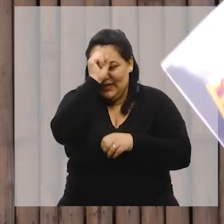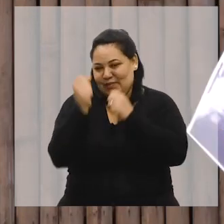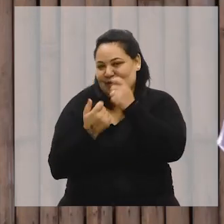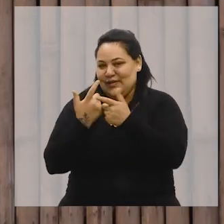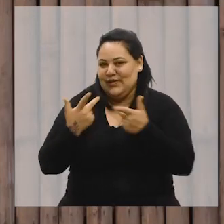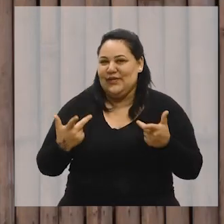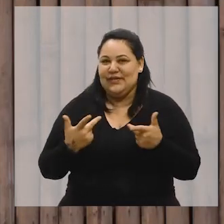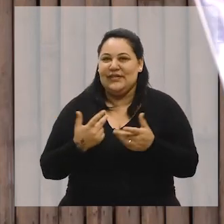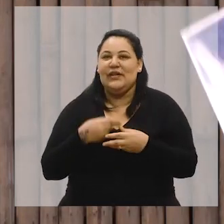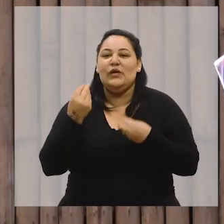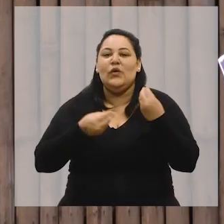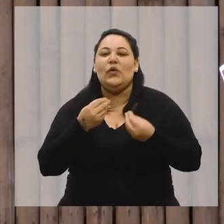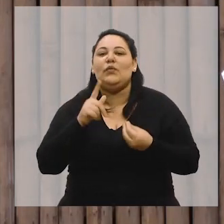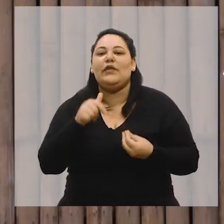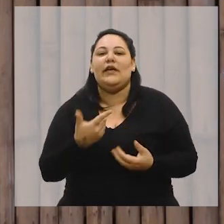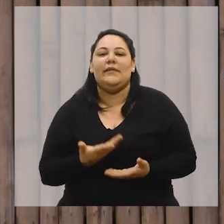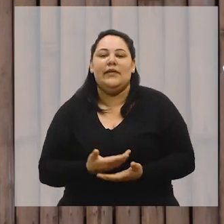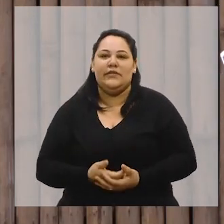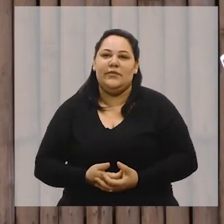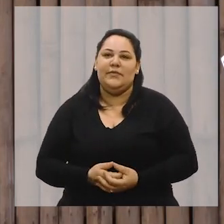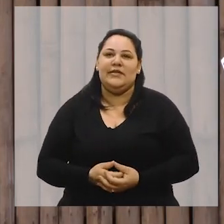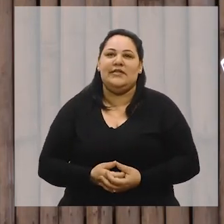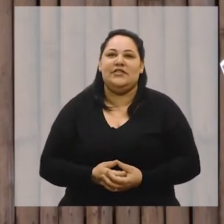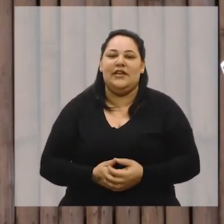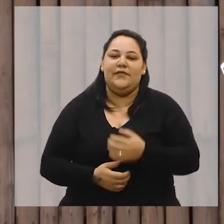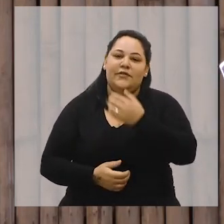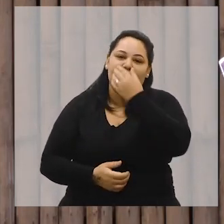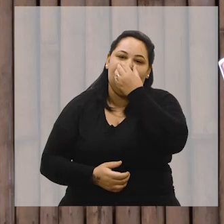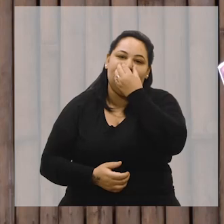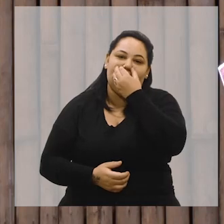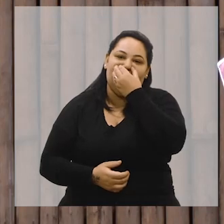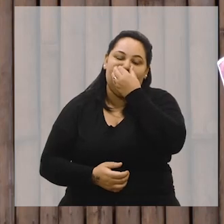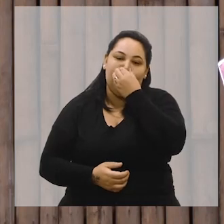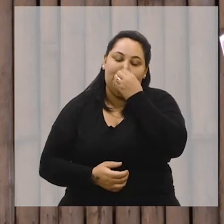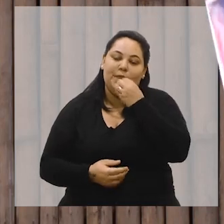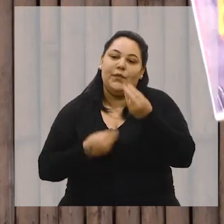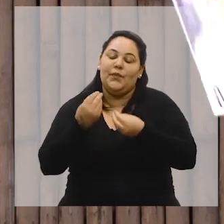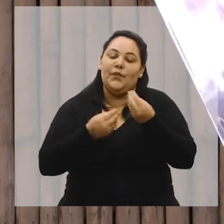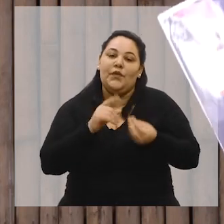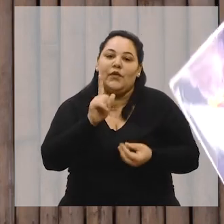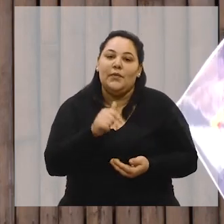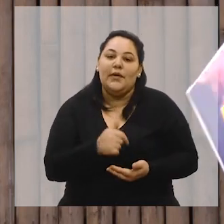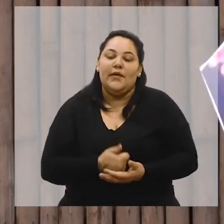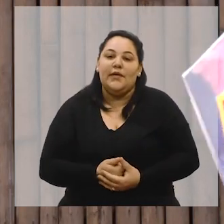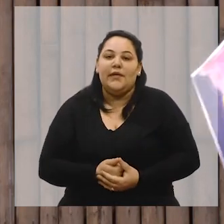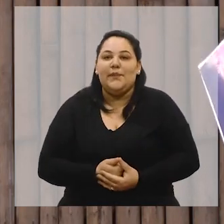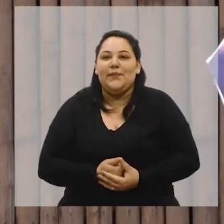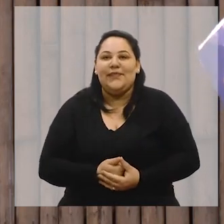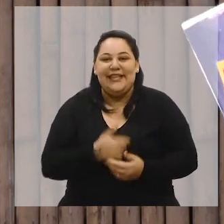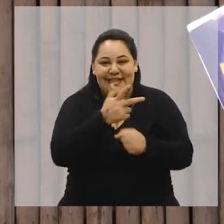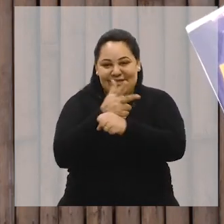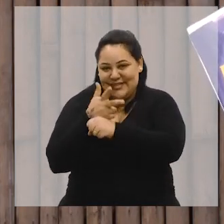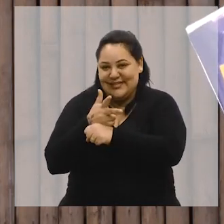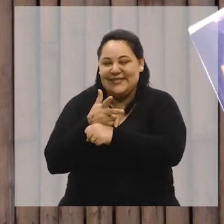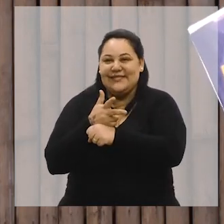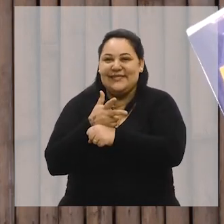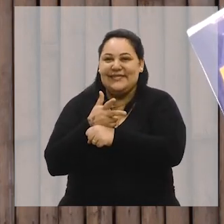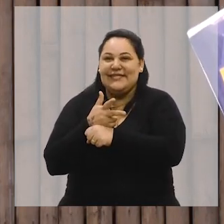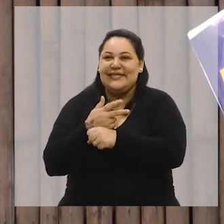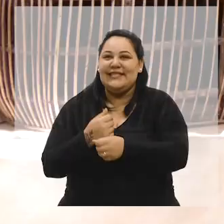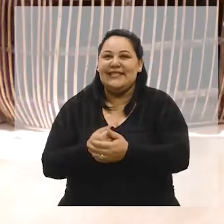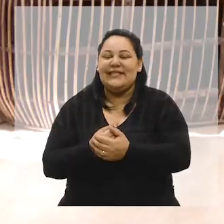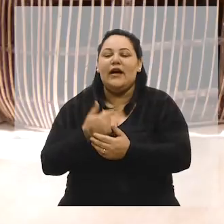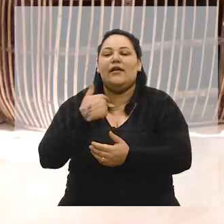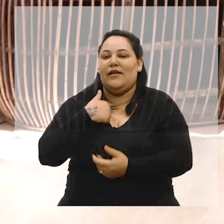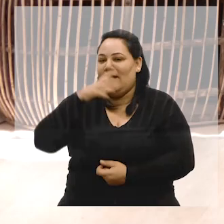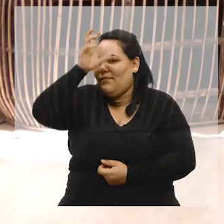aprendeu com eles, como é que eles são, né? Eles são como eles aparentam ser mesmo, assim, nas gravações?